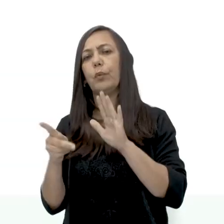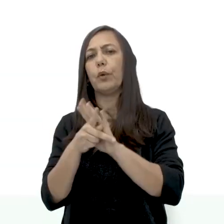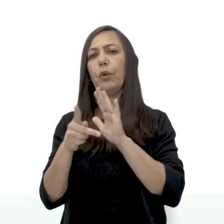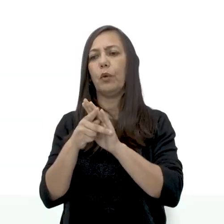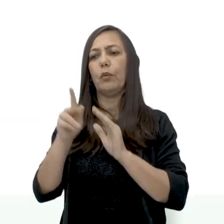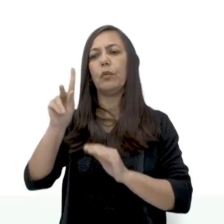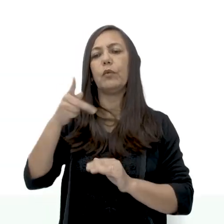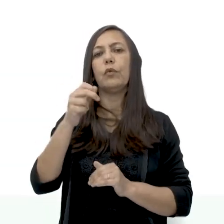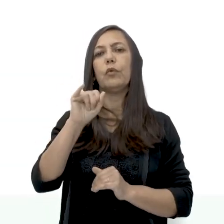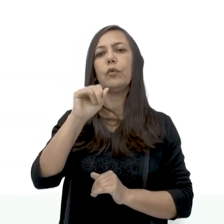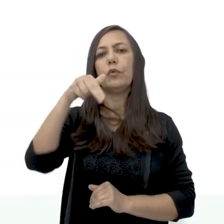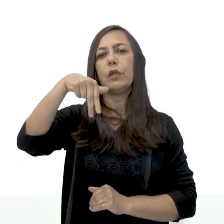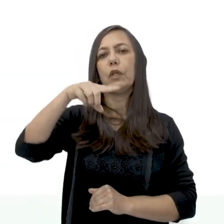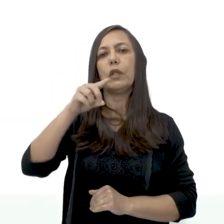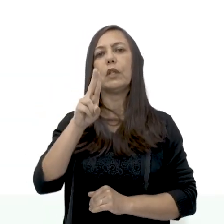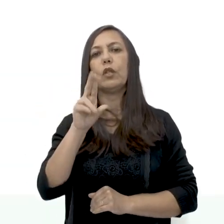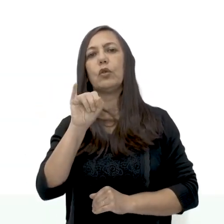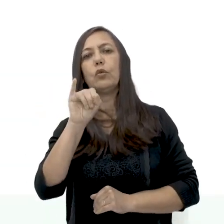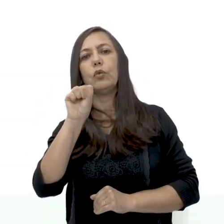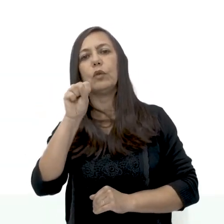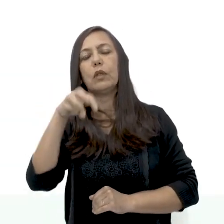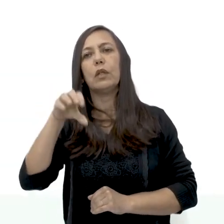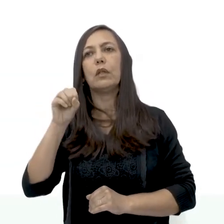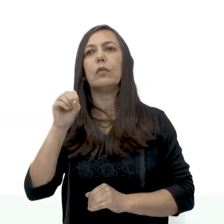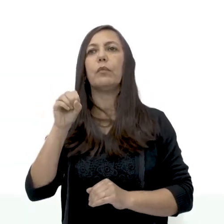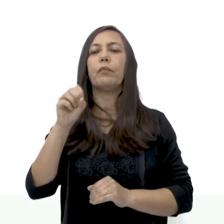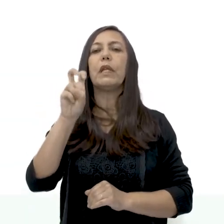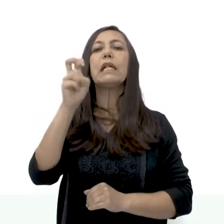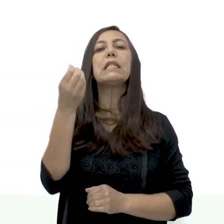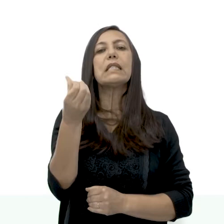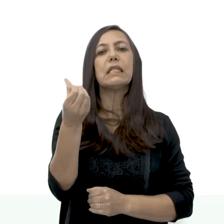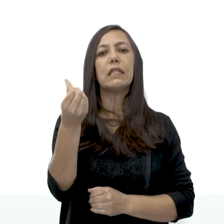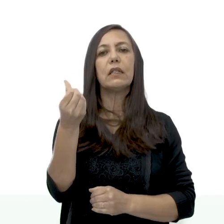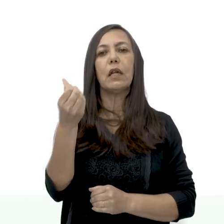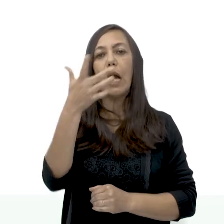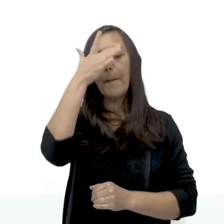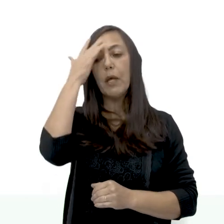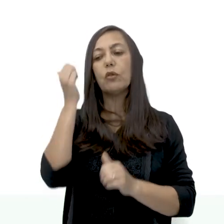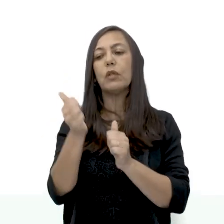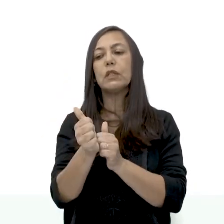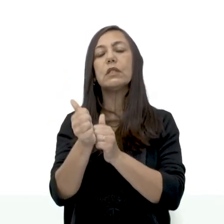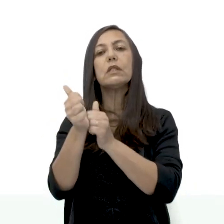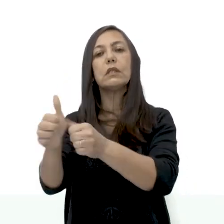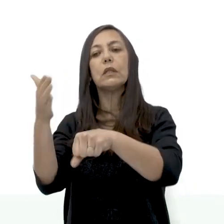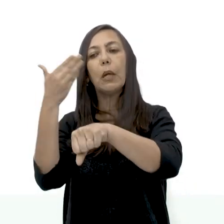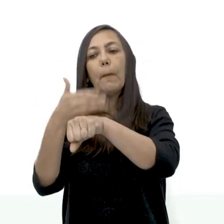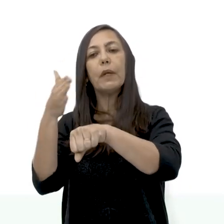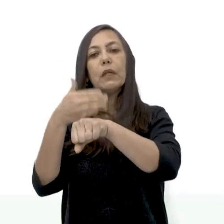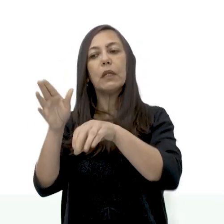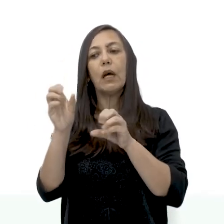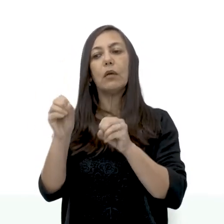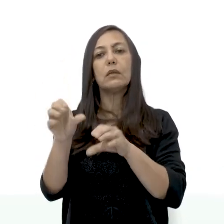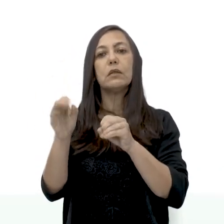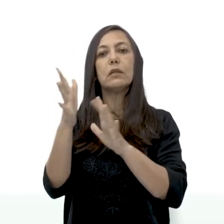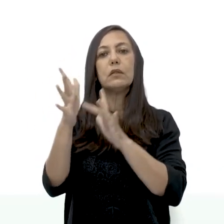hinduísmo. Então, esse ritual, que ritual é esse? É da cremação. Então, a cremação visa